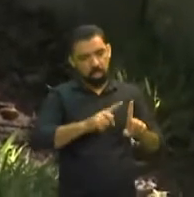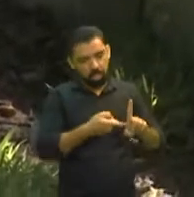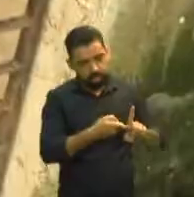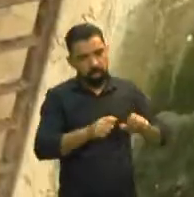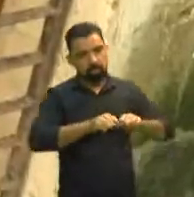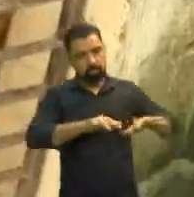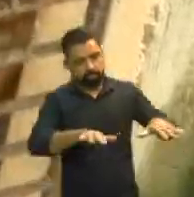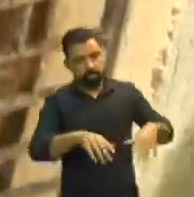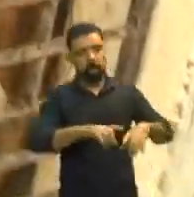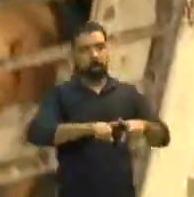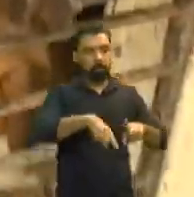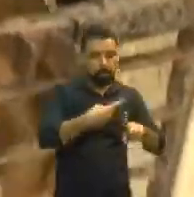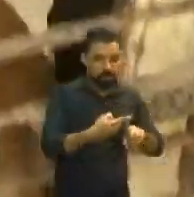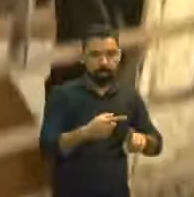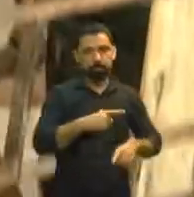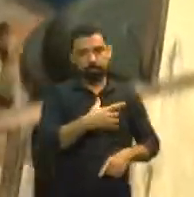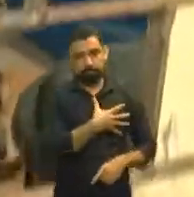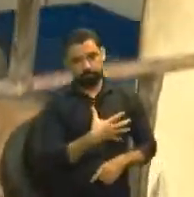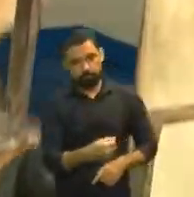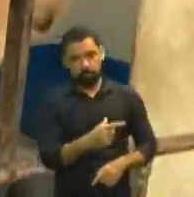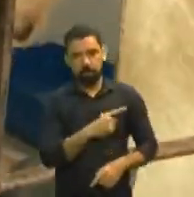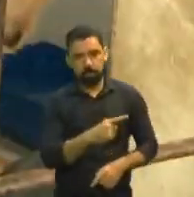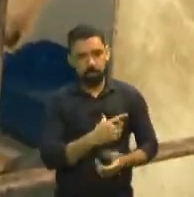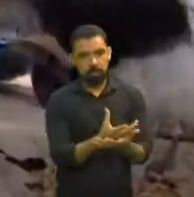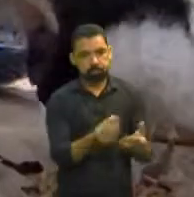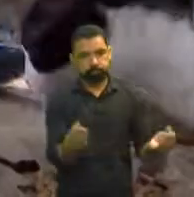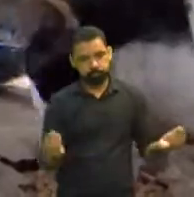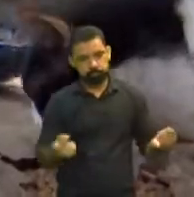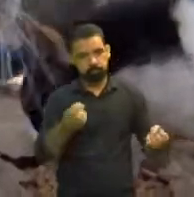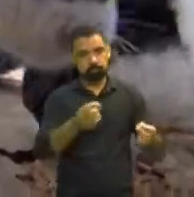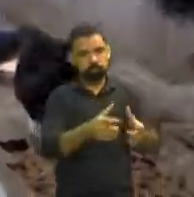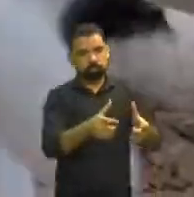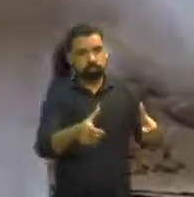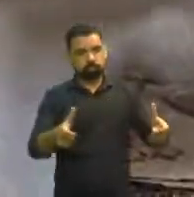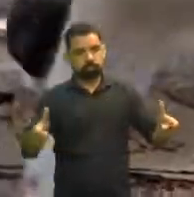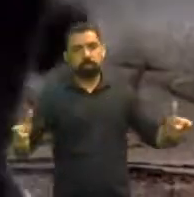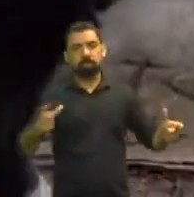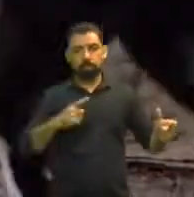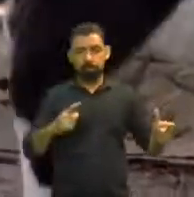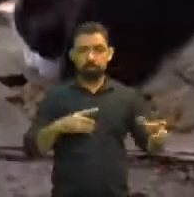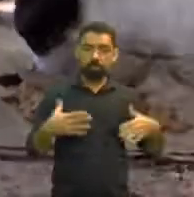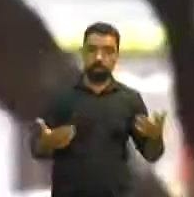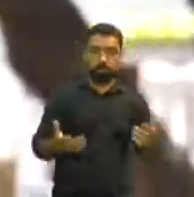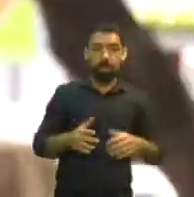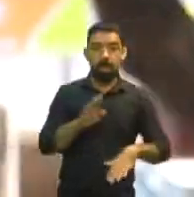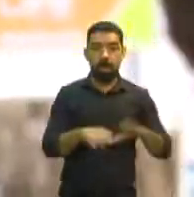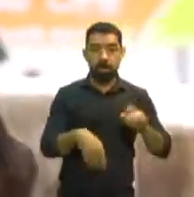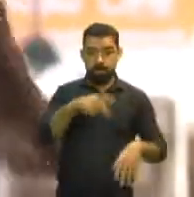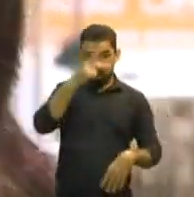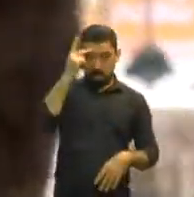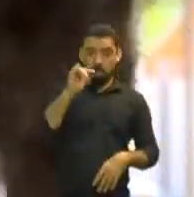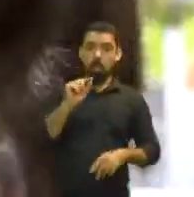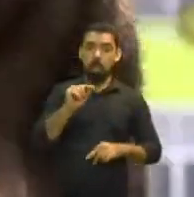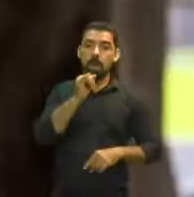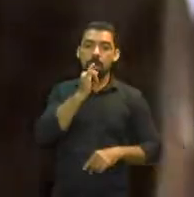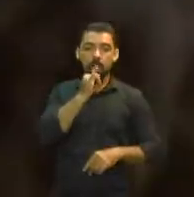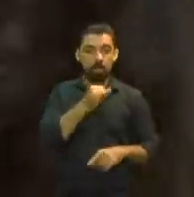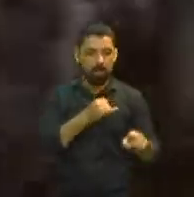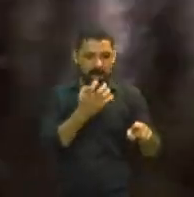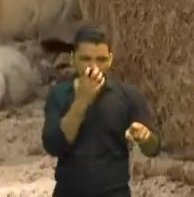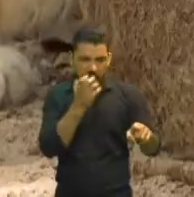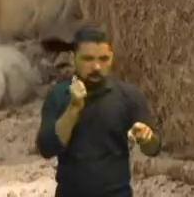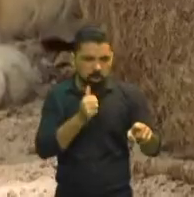quando volta para casa, prenha, e que para esses animais, os proprietários não querem, eles acabam por abandonar. Então, essa